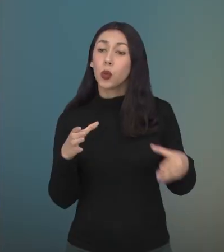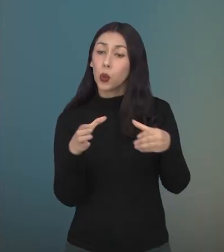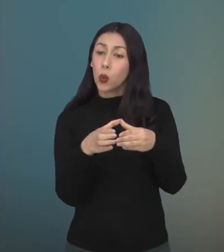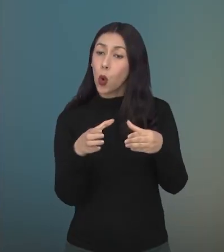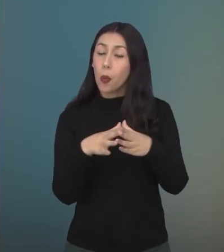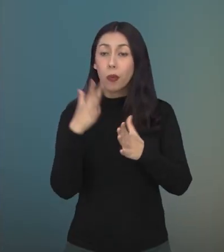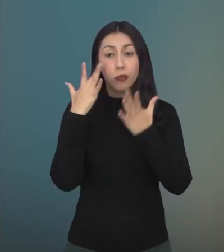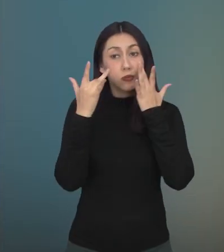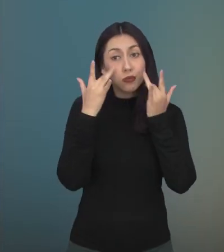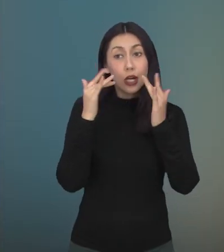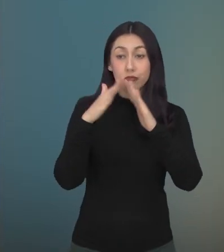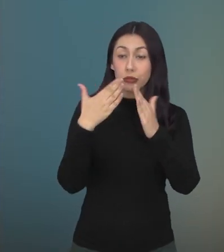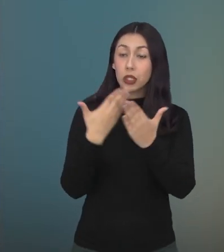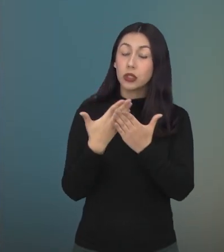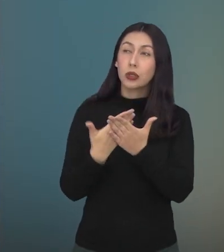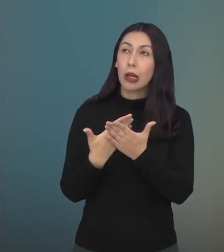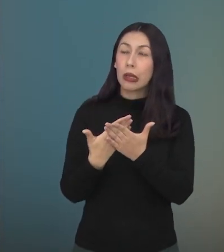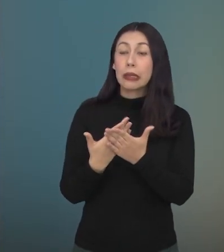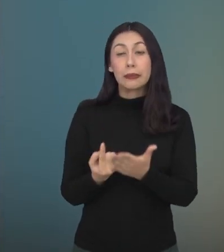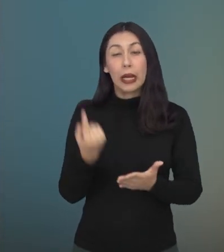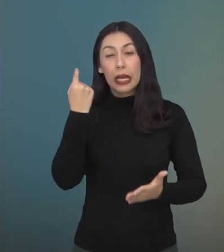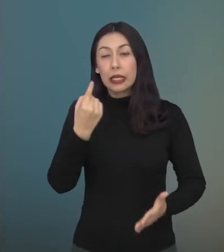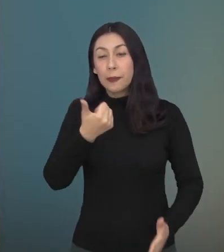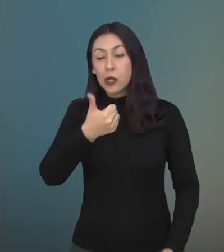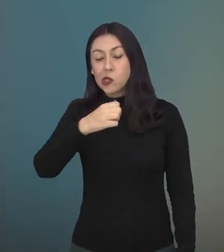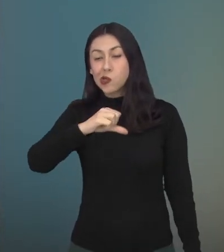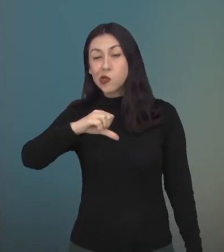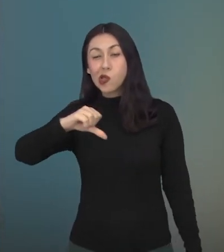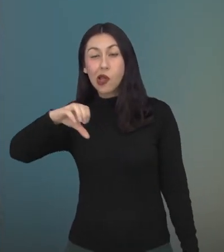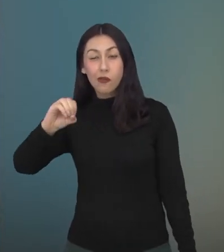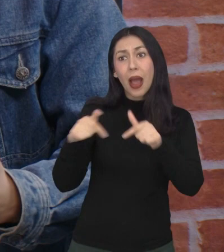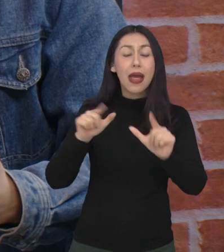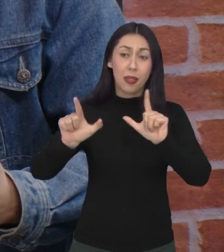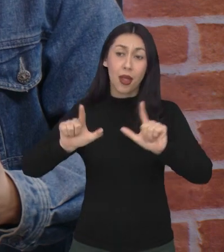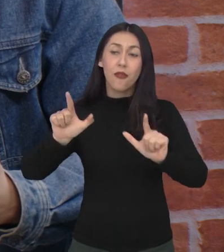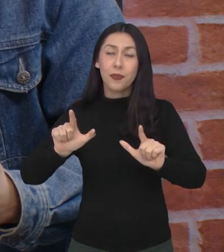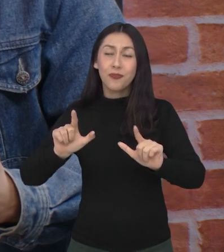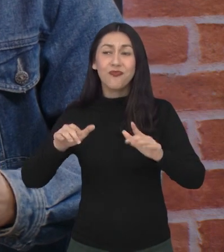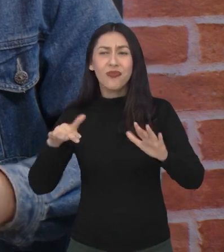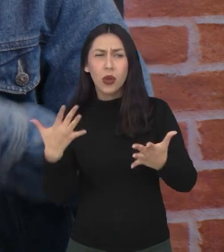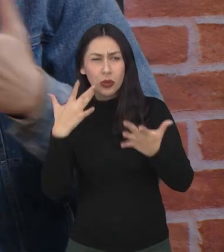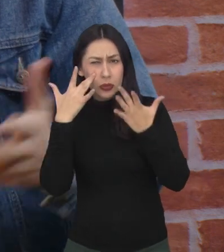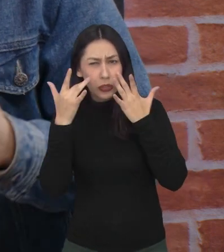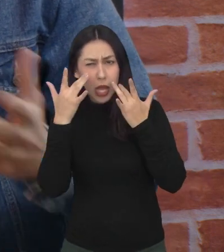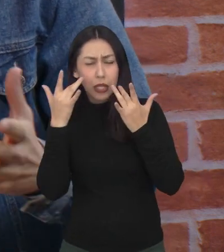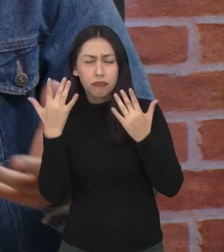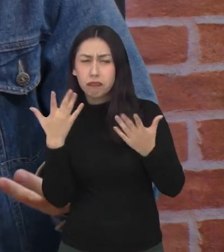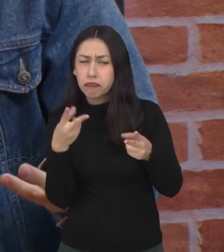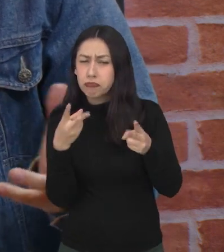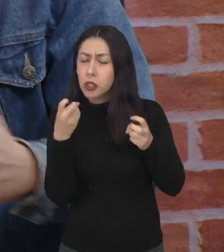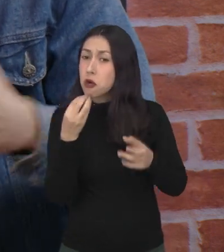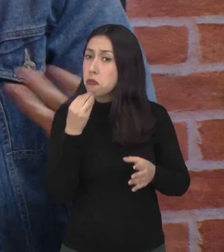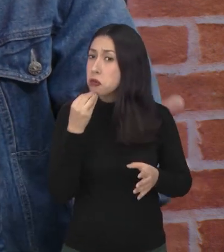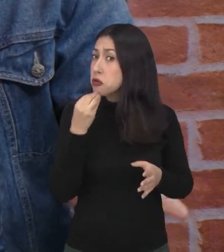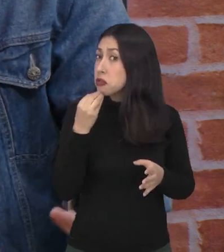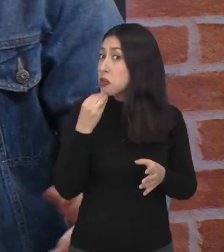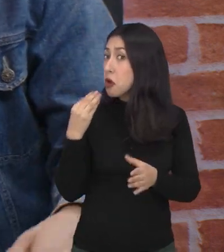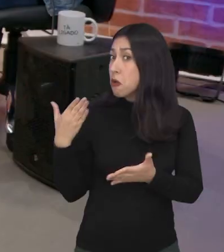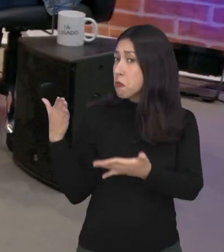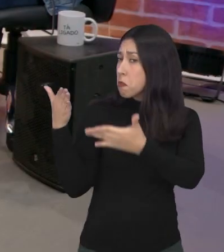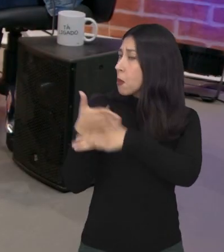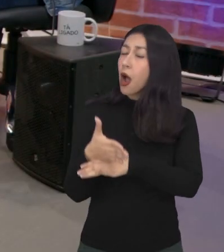ator. Quando eu era criança ainda, tinha 9 anos, surgiu um grupo de teatro na escola. E anos